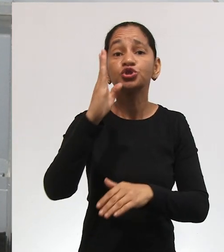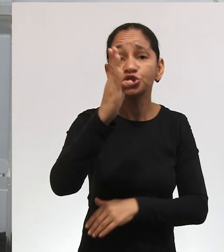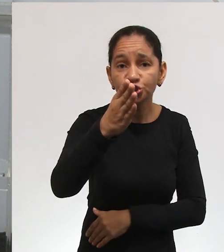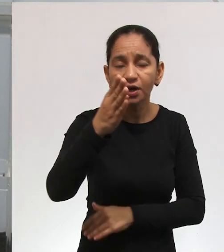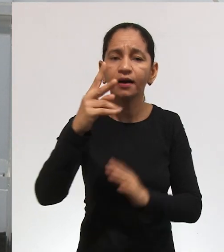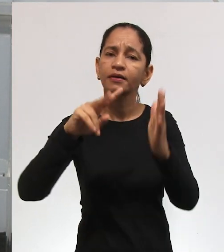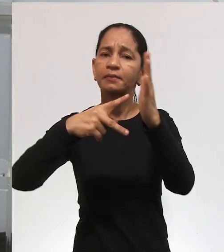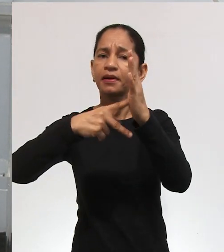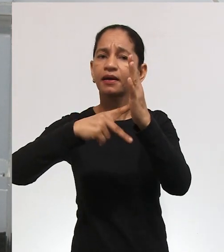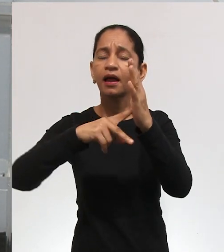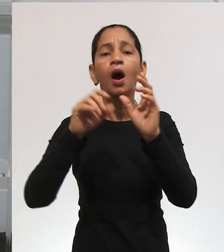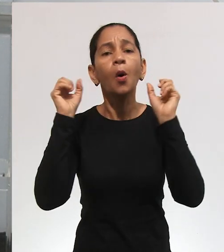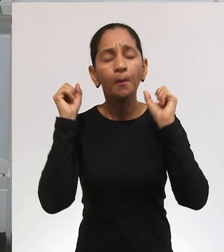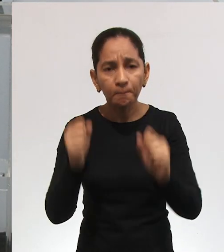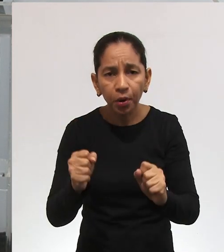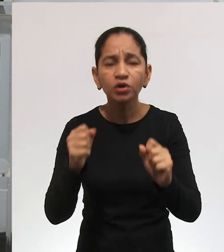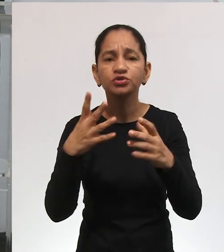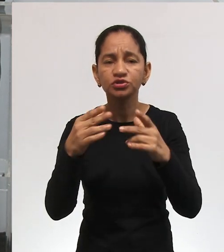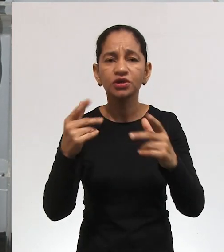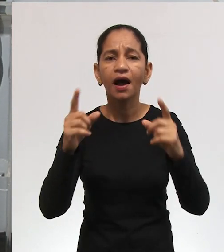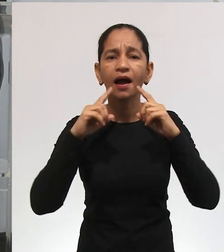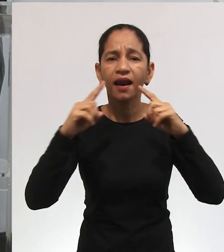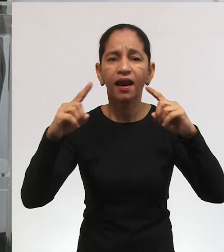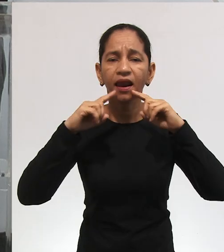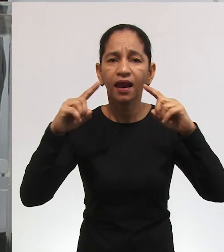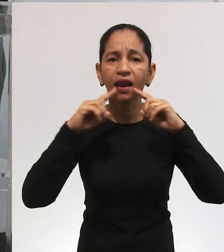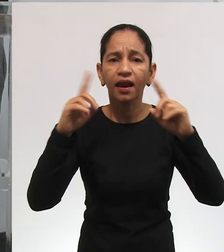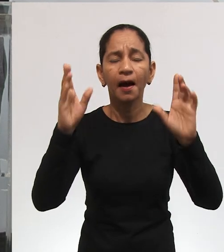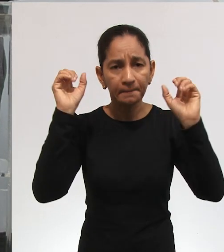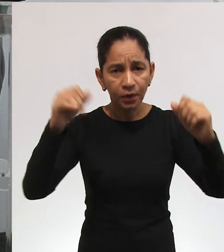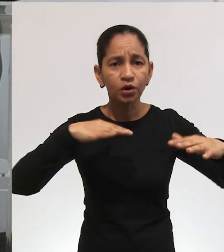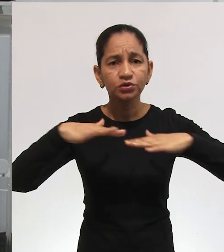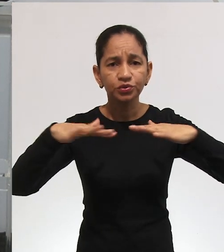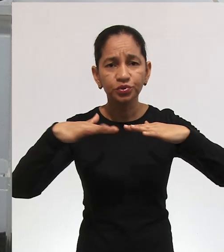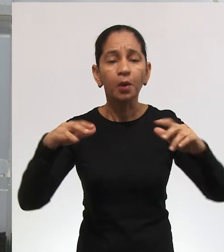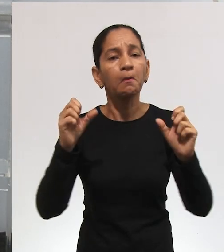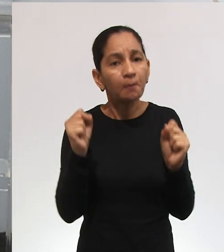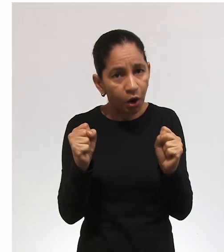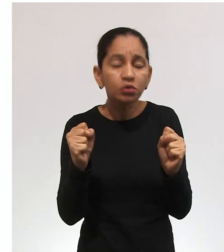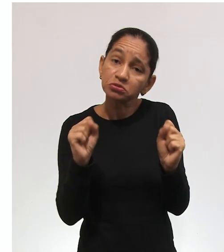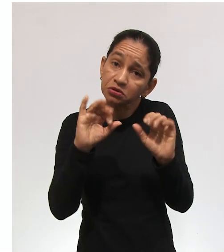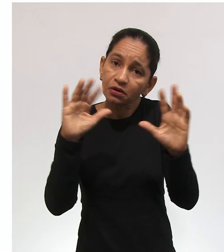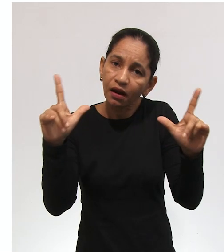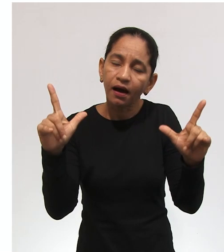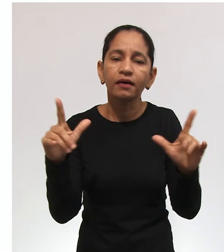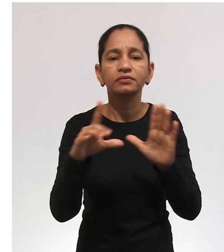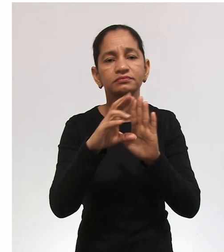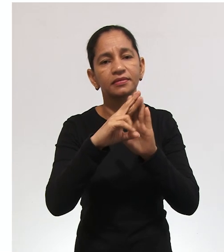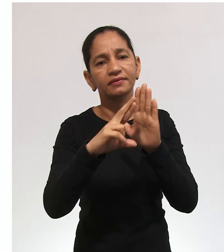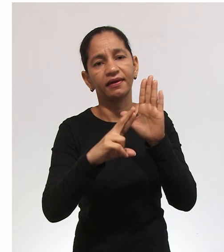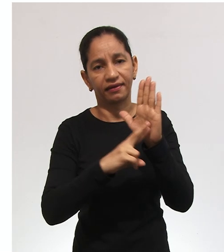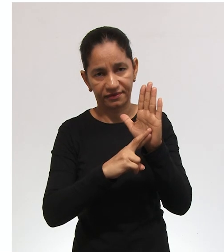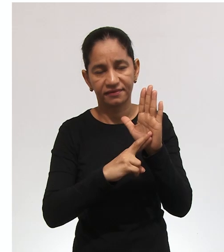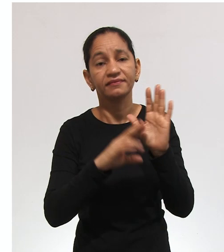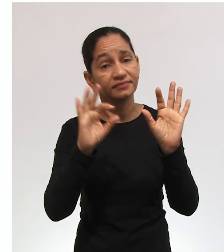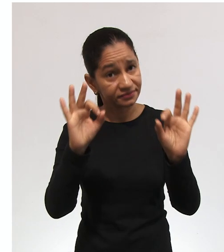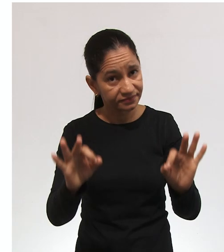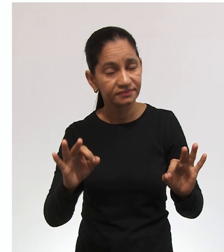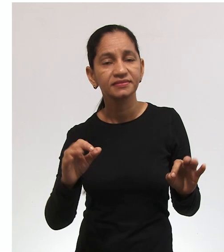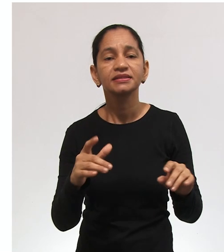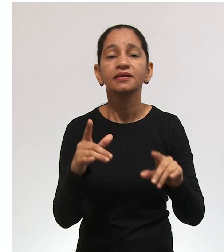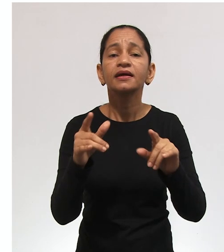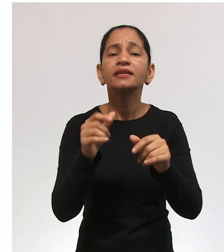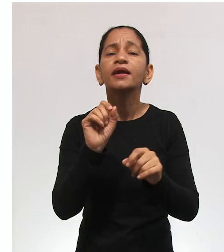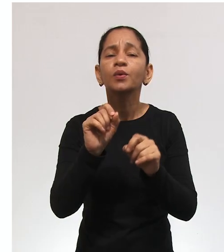Como é que eu posso exercer a greve? Tudo isso é objeto de estudo do direito do trabalho. A gente vai pensar também sobre